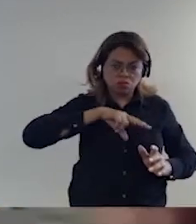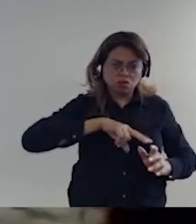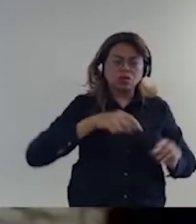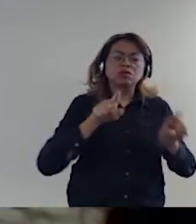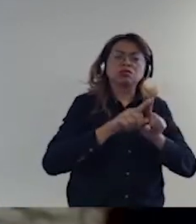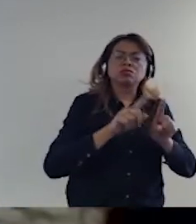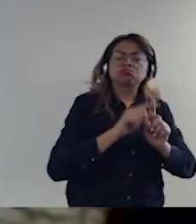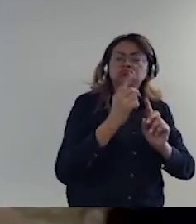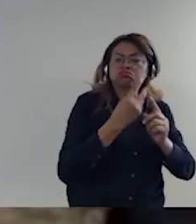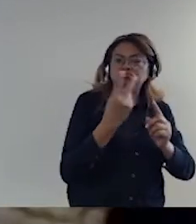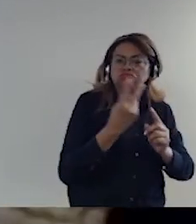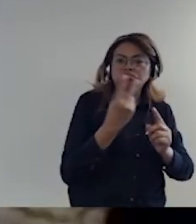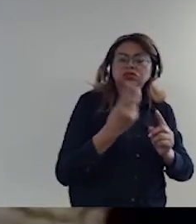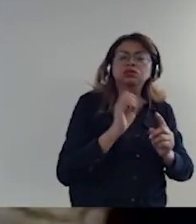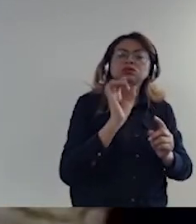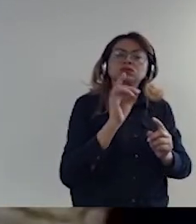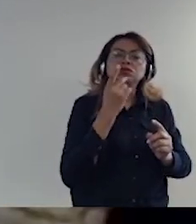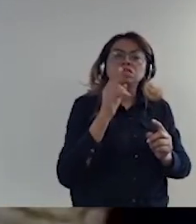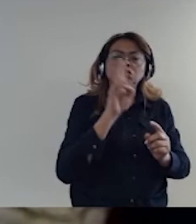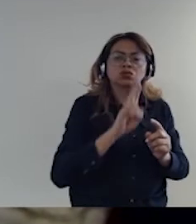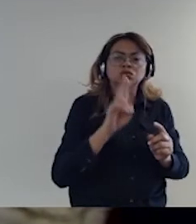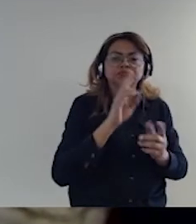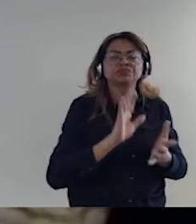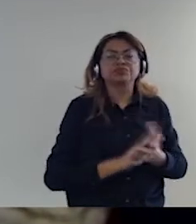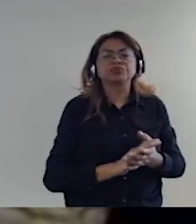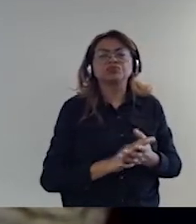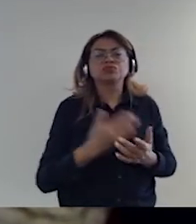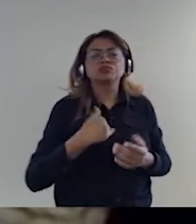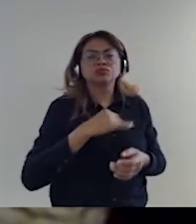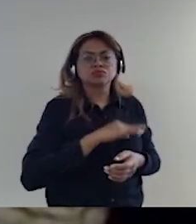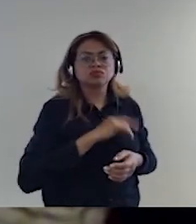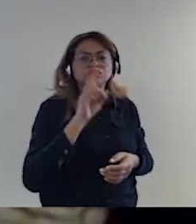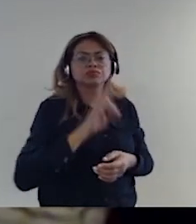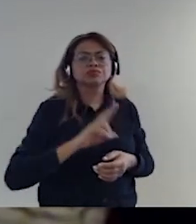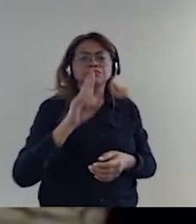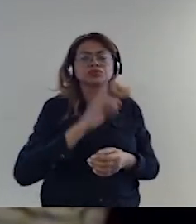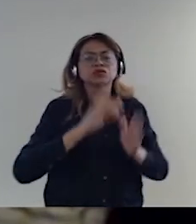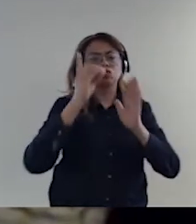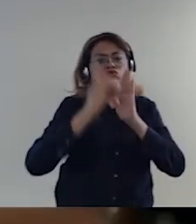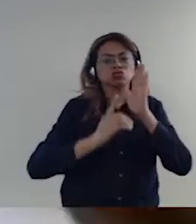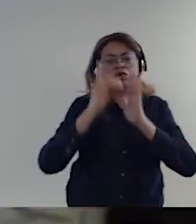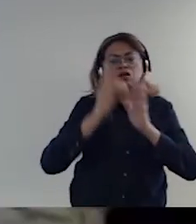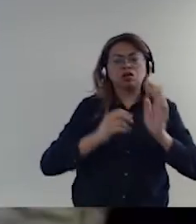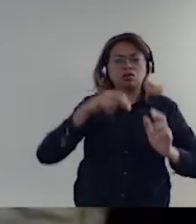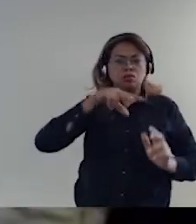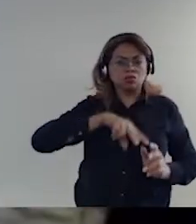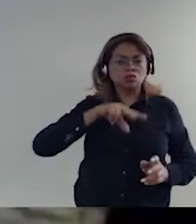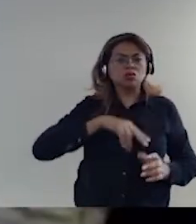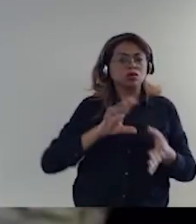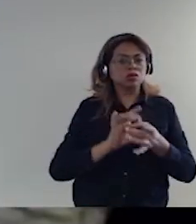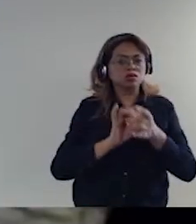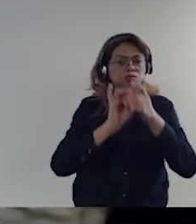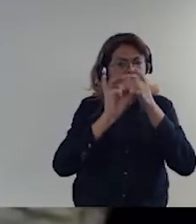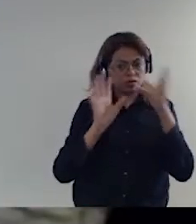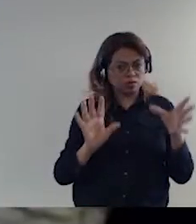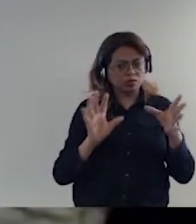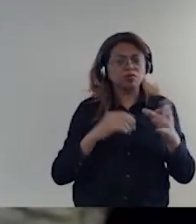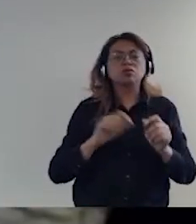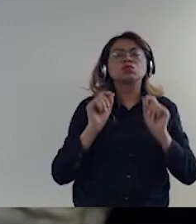se é credor, se é devedor. Fala em lesado. Em segundo lugar, o direito português permite que aquele que se considera lesado, desde